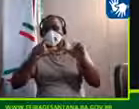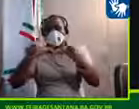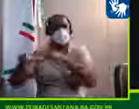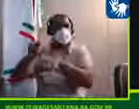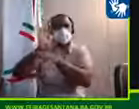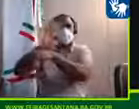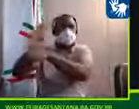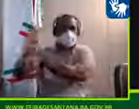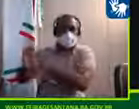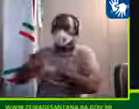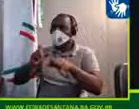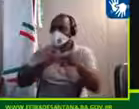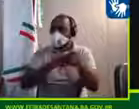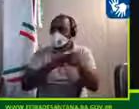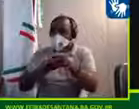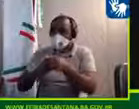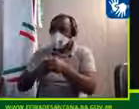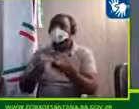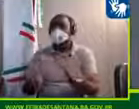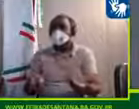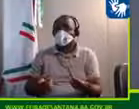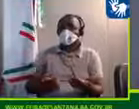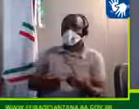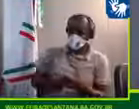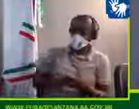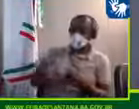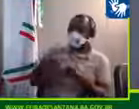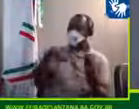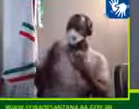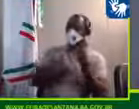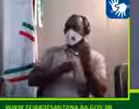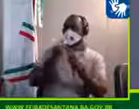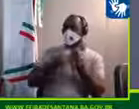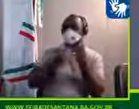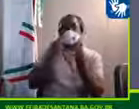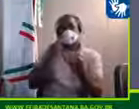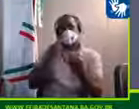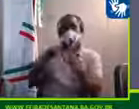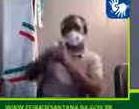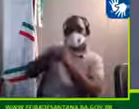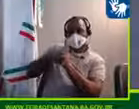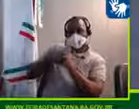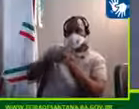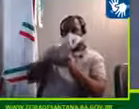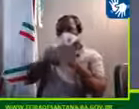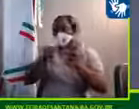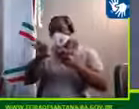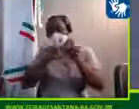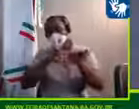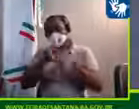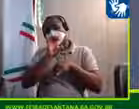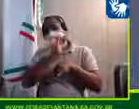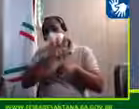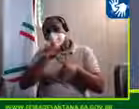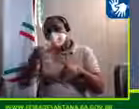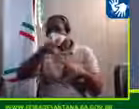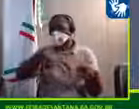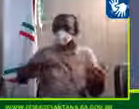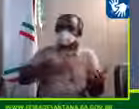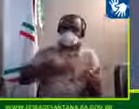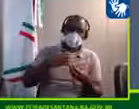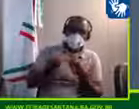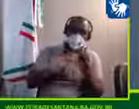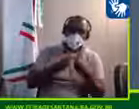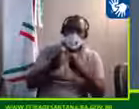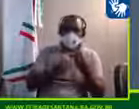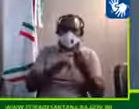e distritos? Nós estamos fazendo exatamente essa avaliação agora, porque esses dados que nos chegam são